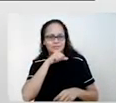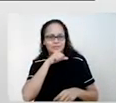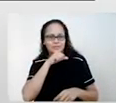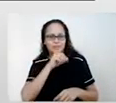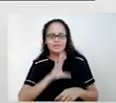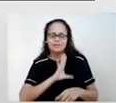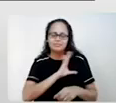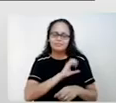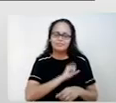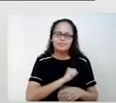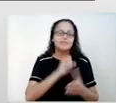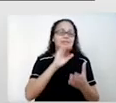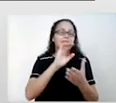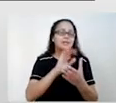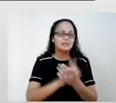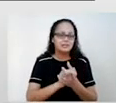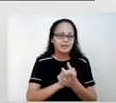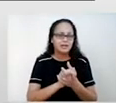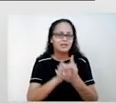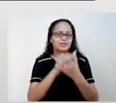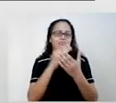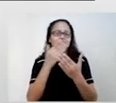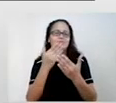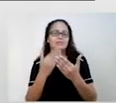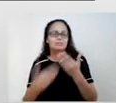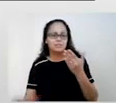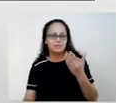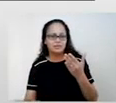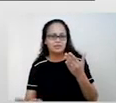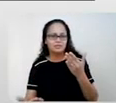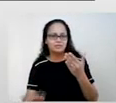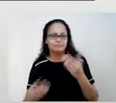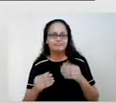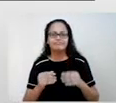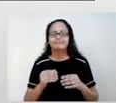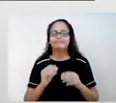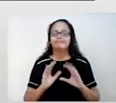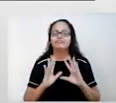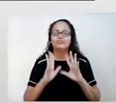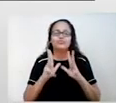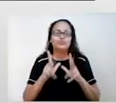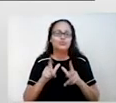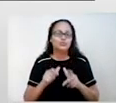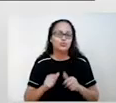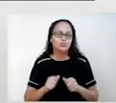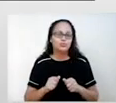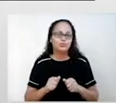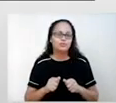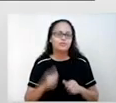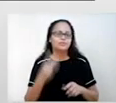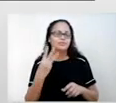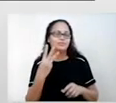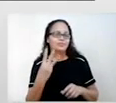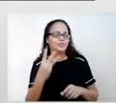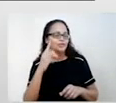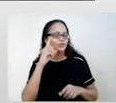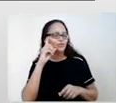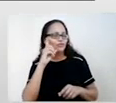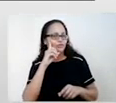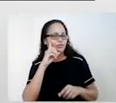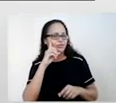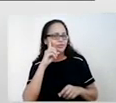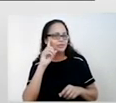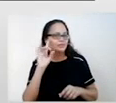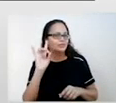se casaram e se perderam do outro. Tudo isso em 3 dias apenas. Também é